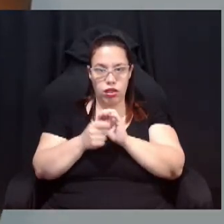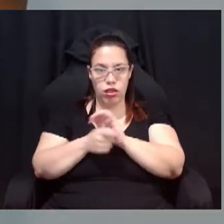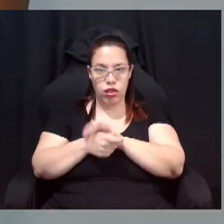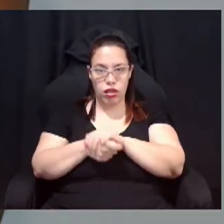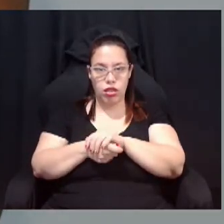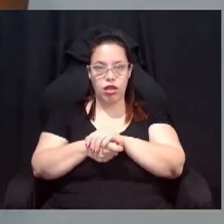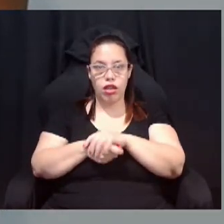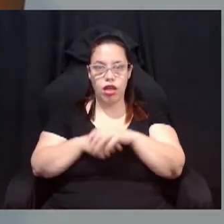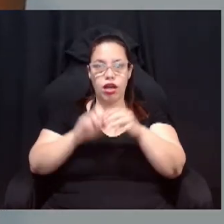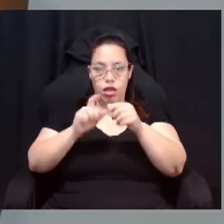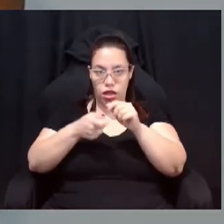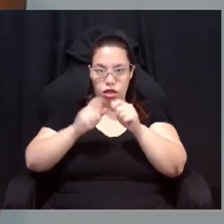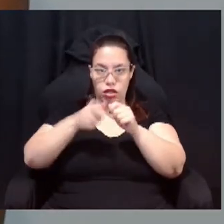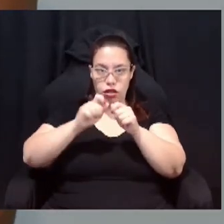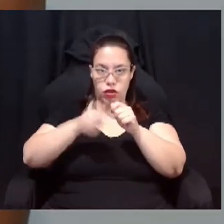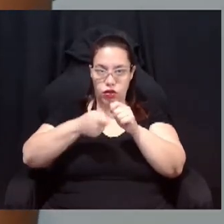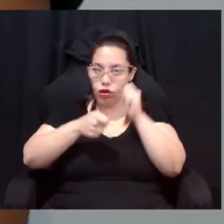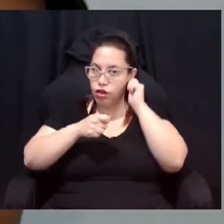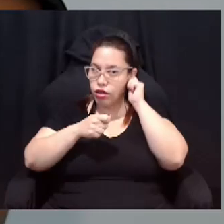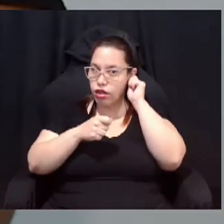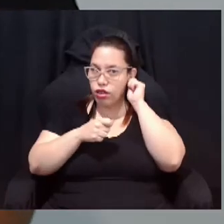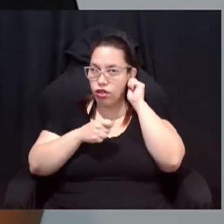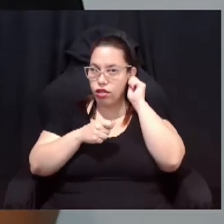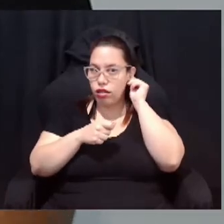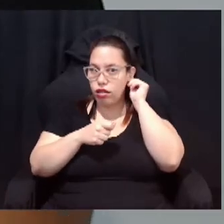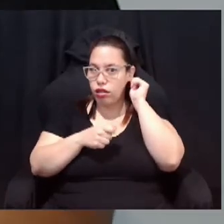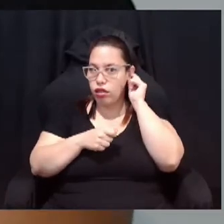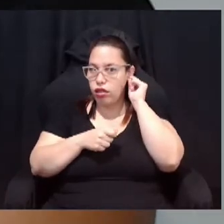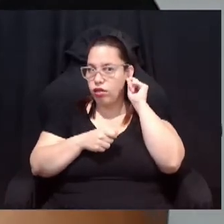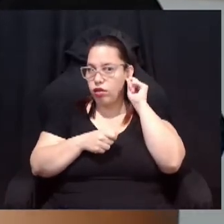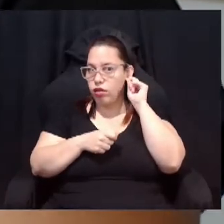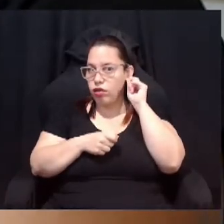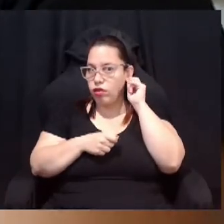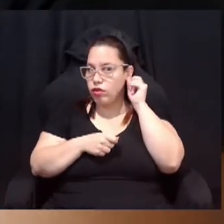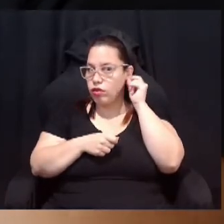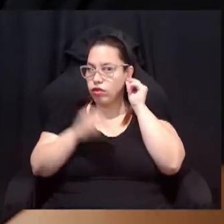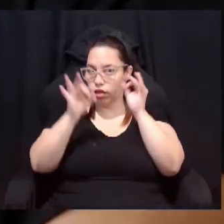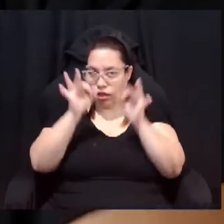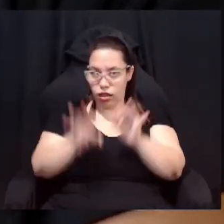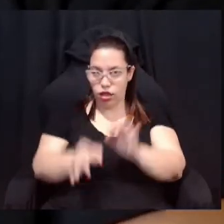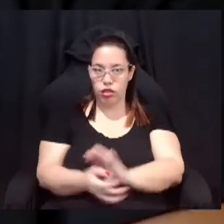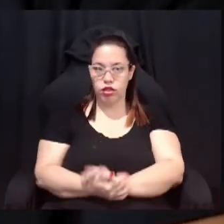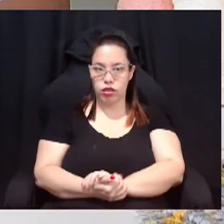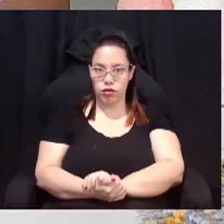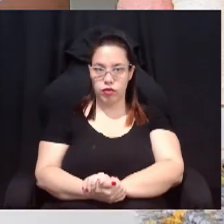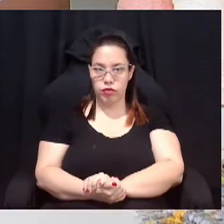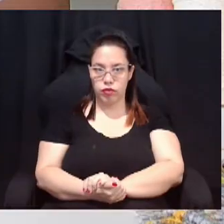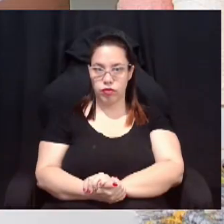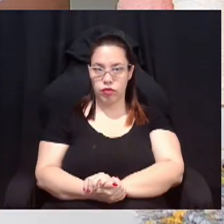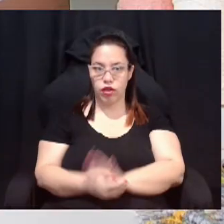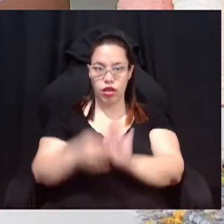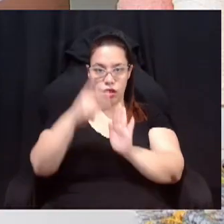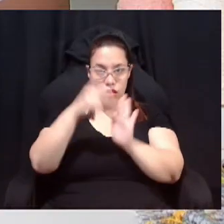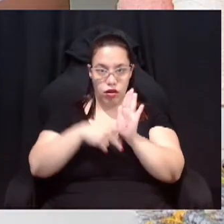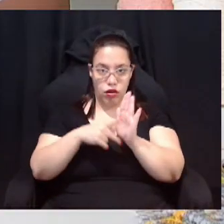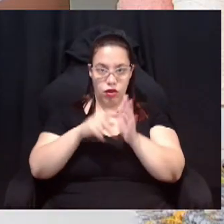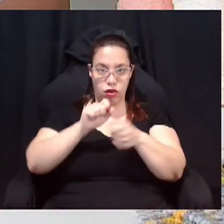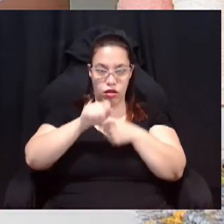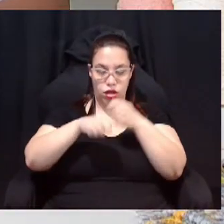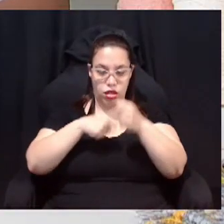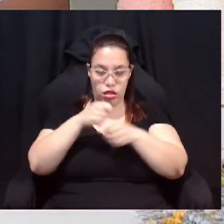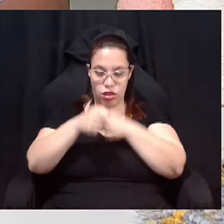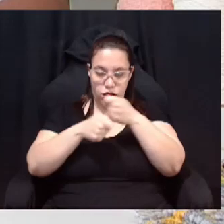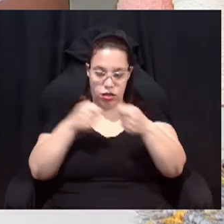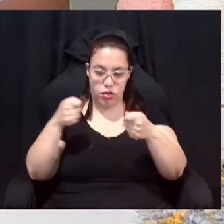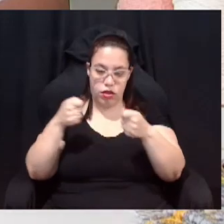ele torcendo um pouquinho mais, que ele, pega o formatinho certinho, tá? É a própria tração do fio que dá esse